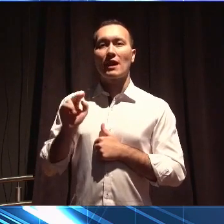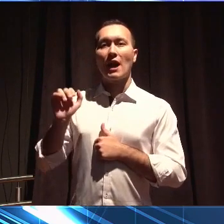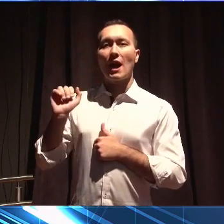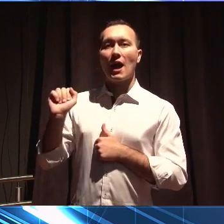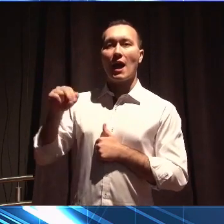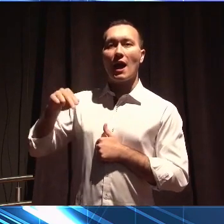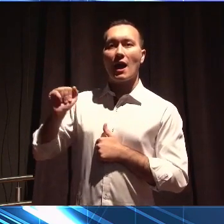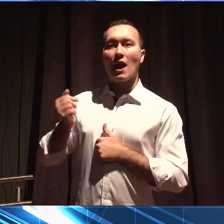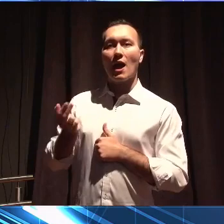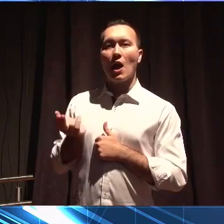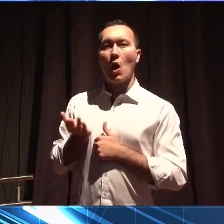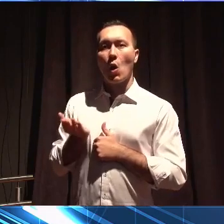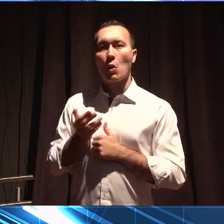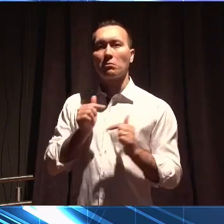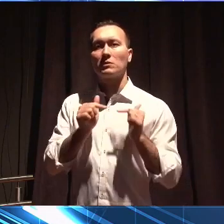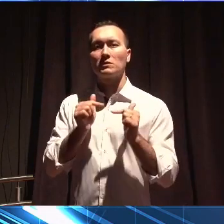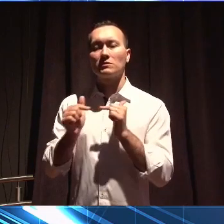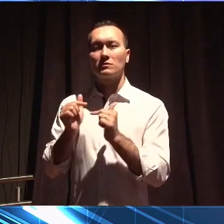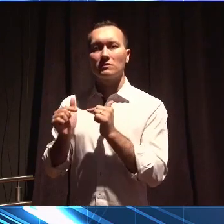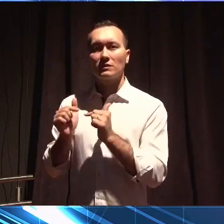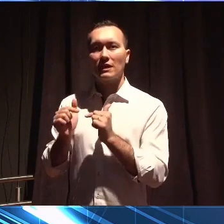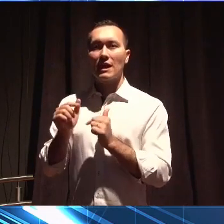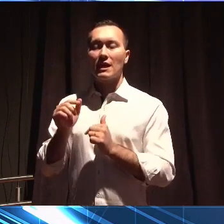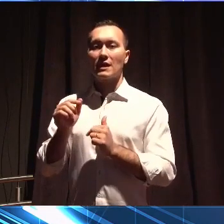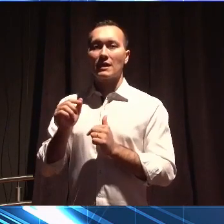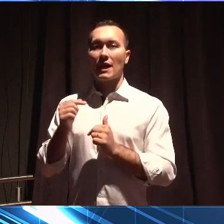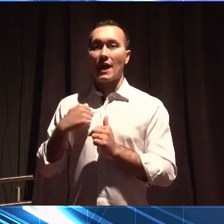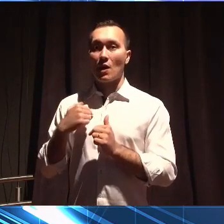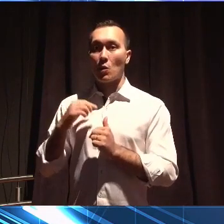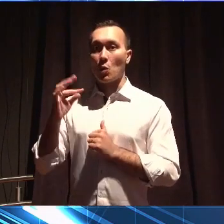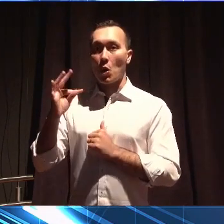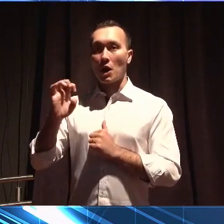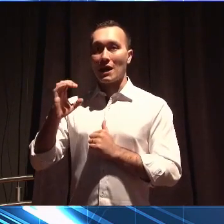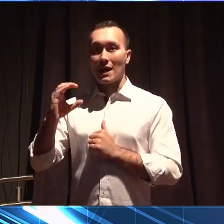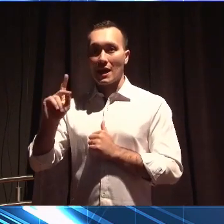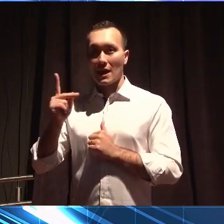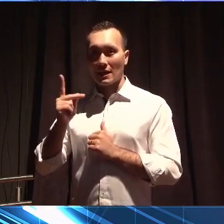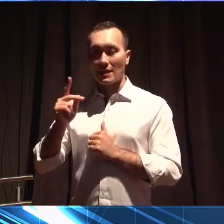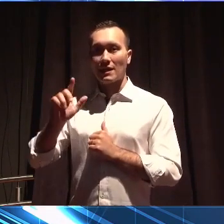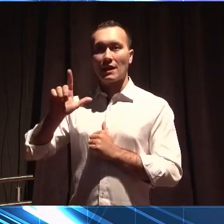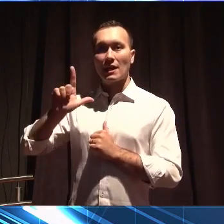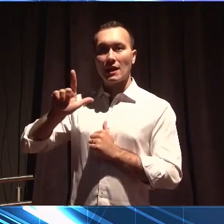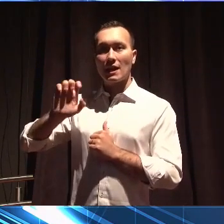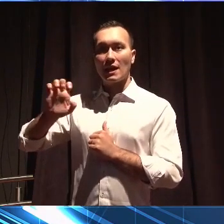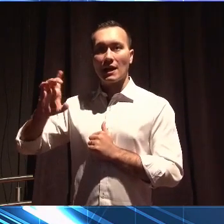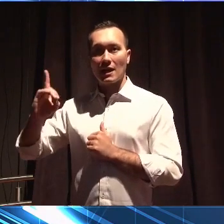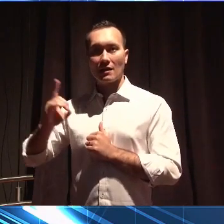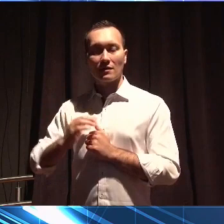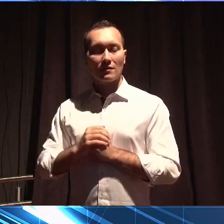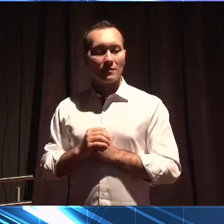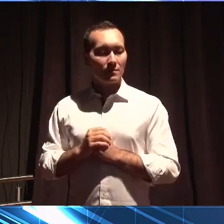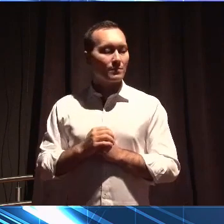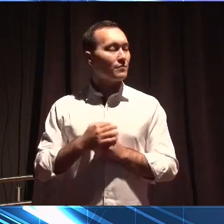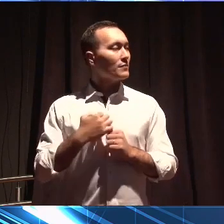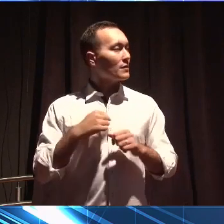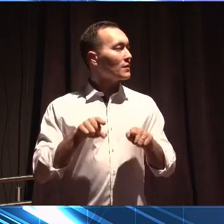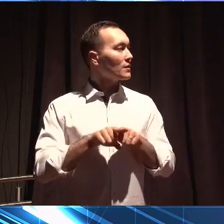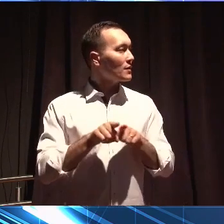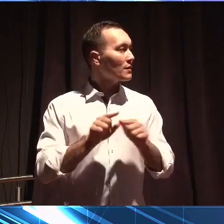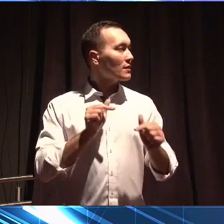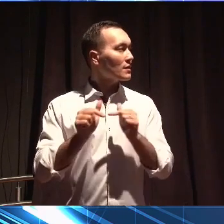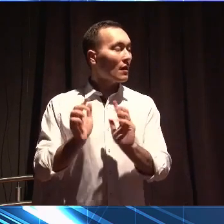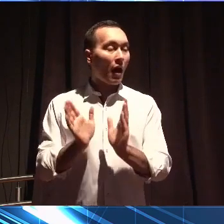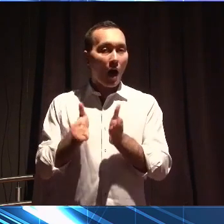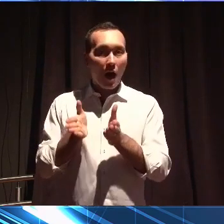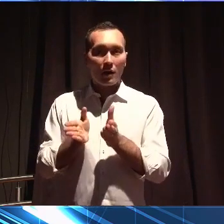atualmente trabalho como Tech Lead no BV, estou trabalhando num time de FinOps e também sou analista DevOps. Já trabalho na área